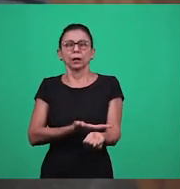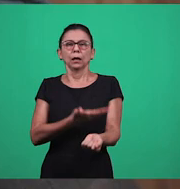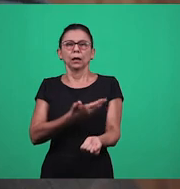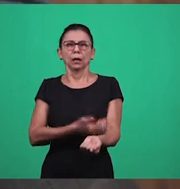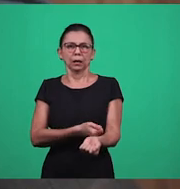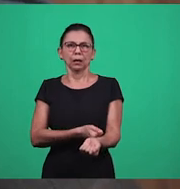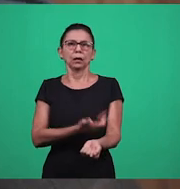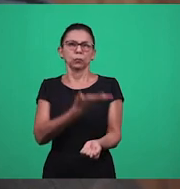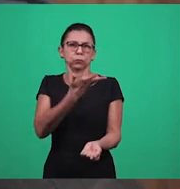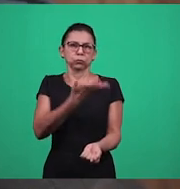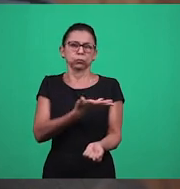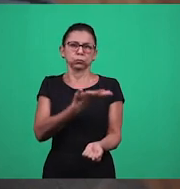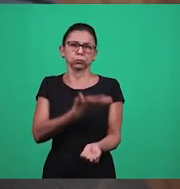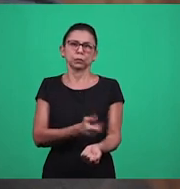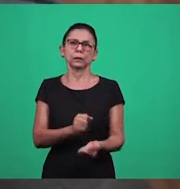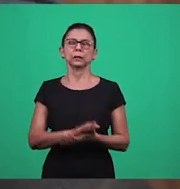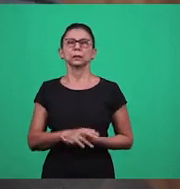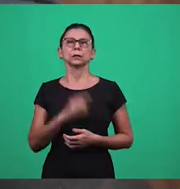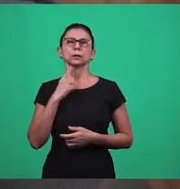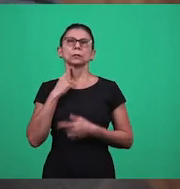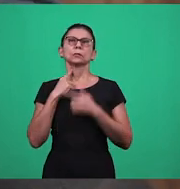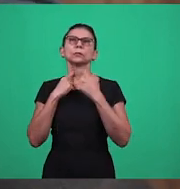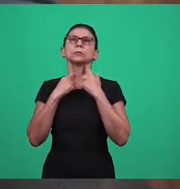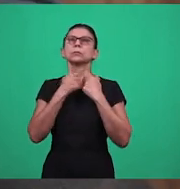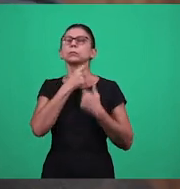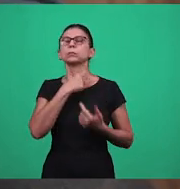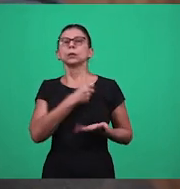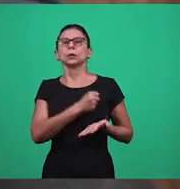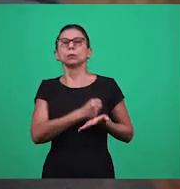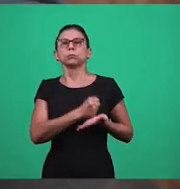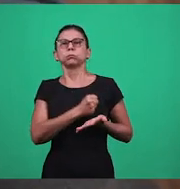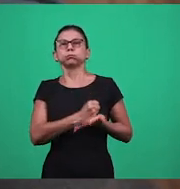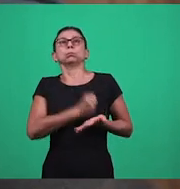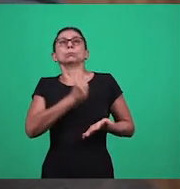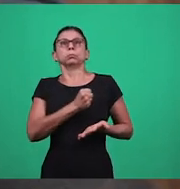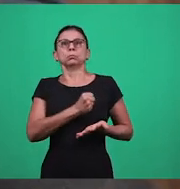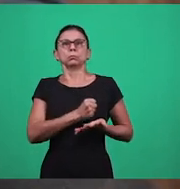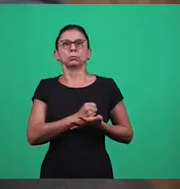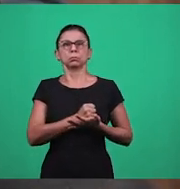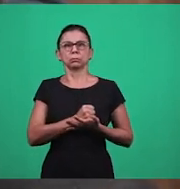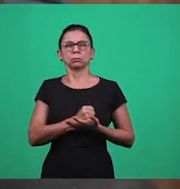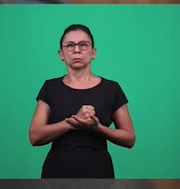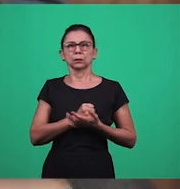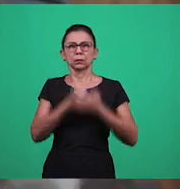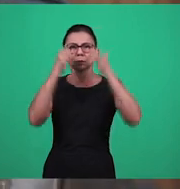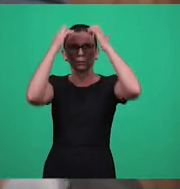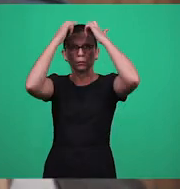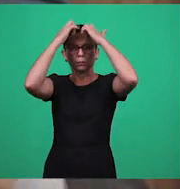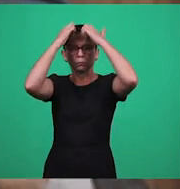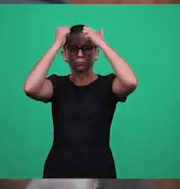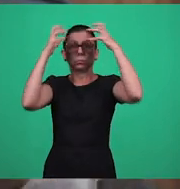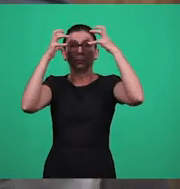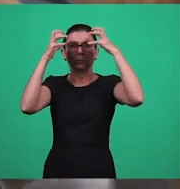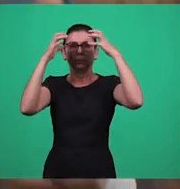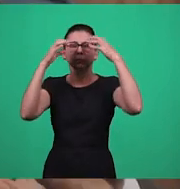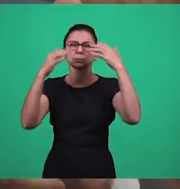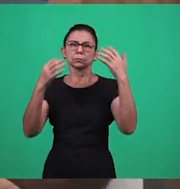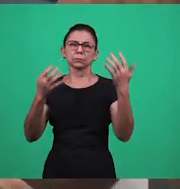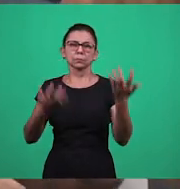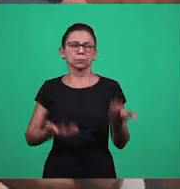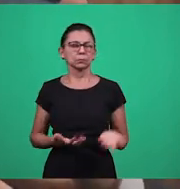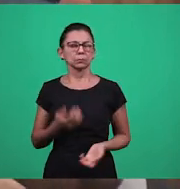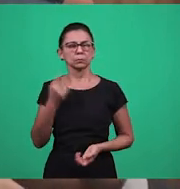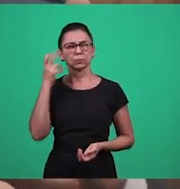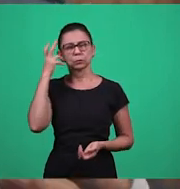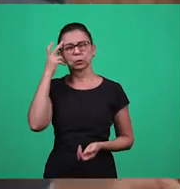pressão alta, problema das coronárias, infarto, AVC. Então, o que acontece é que as pessoas